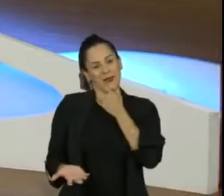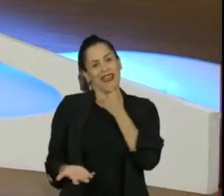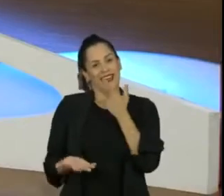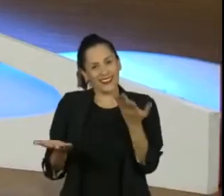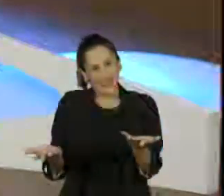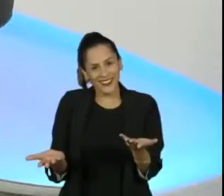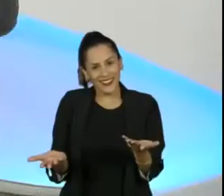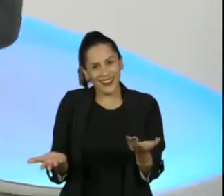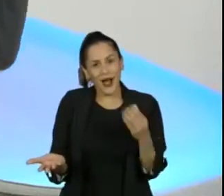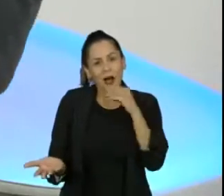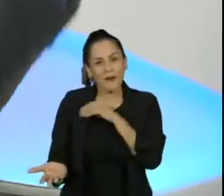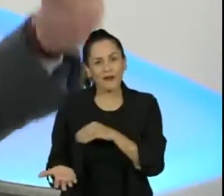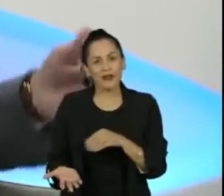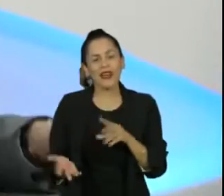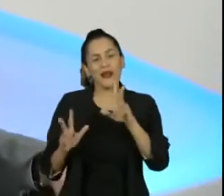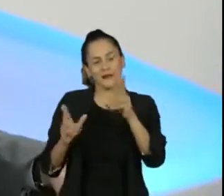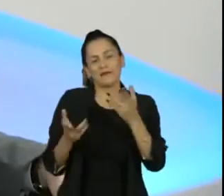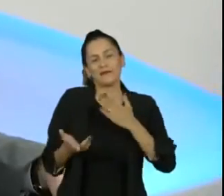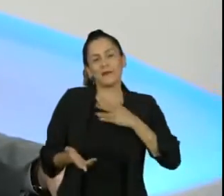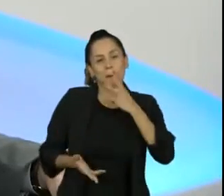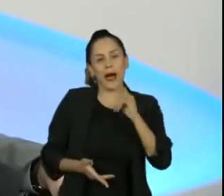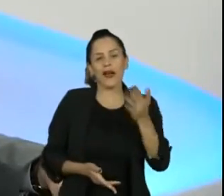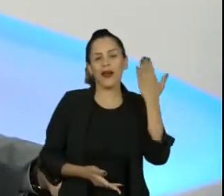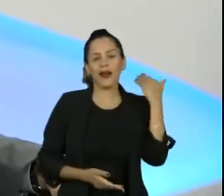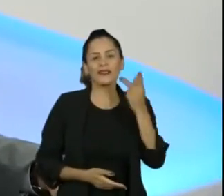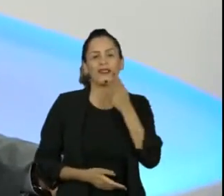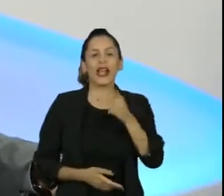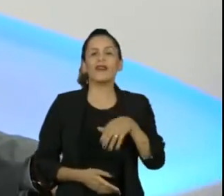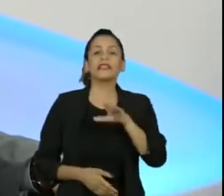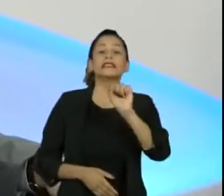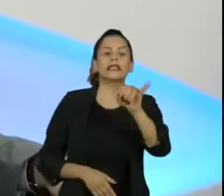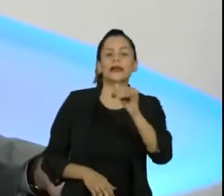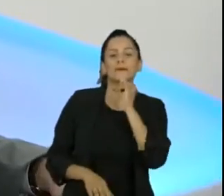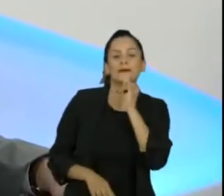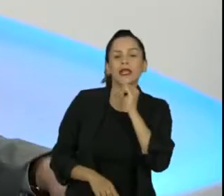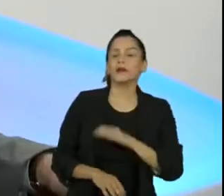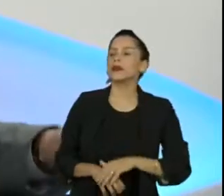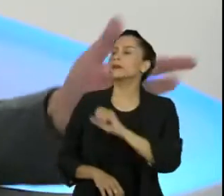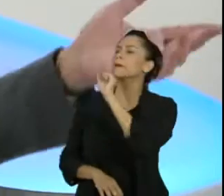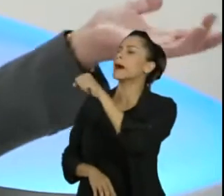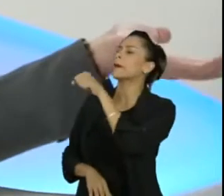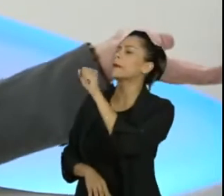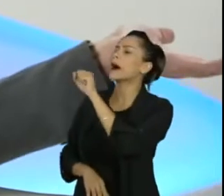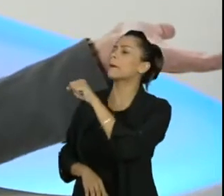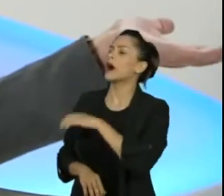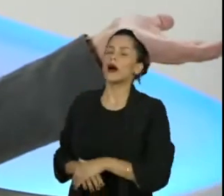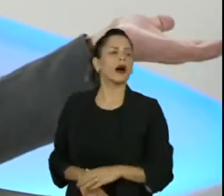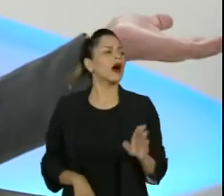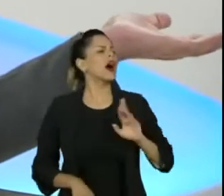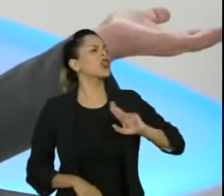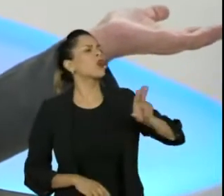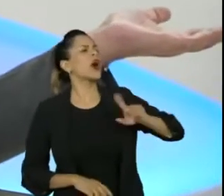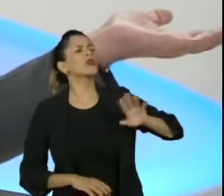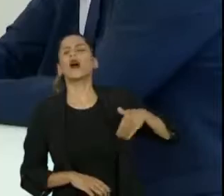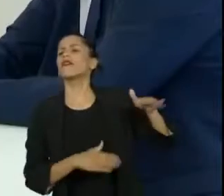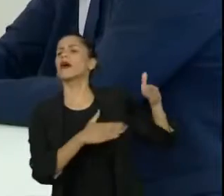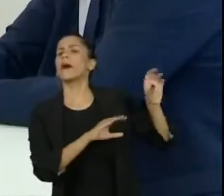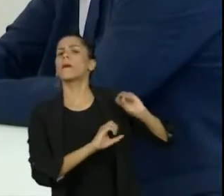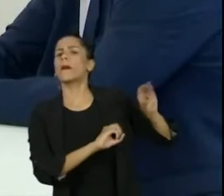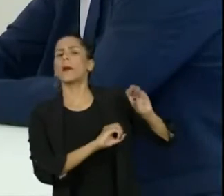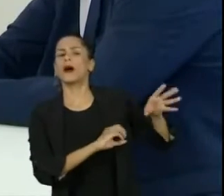Aquela história que meu pai contava há muitos anos. A Xuxa bate na porta, você vai, não, aqui não, pá, e bater com a cara. Não dá,